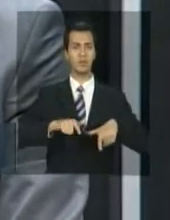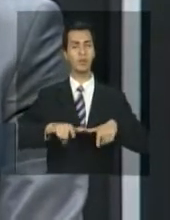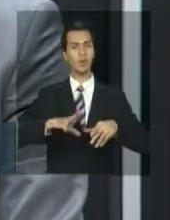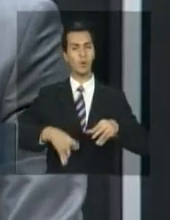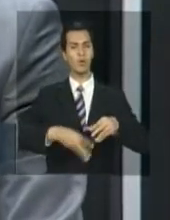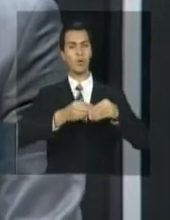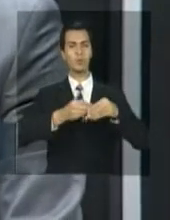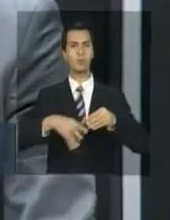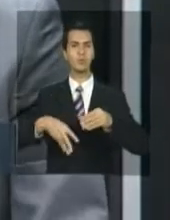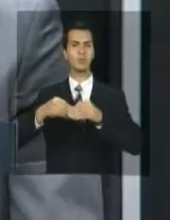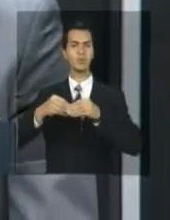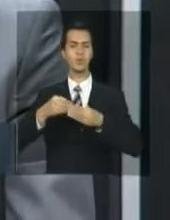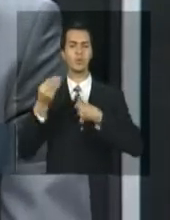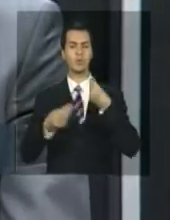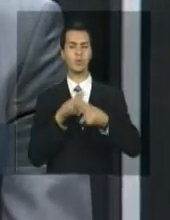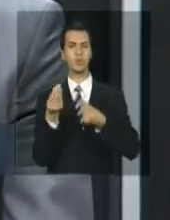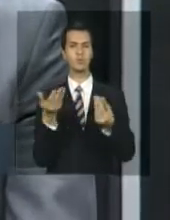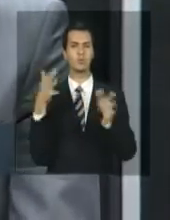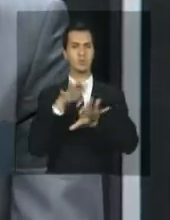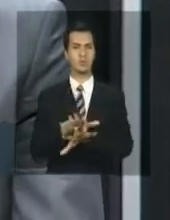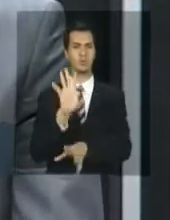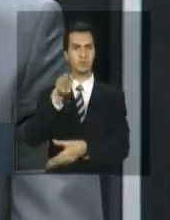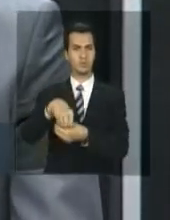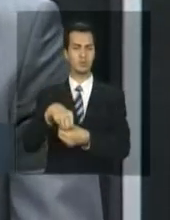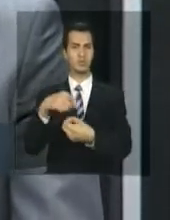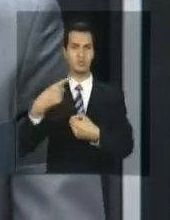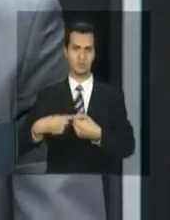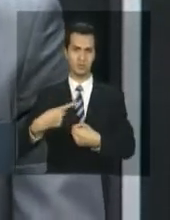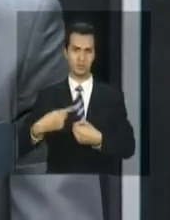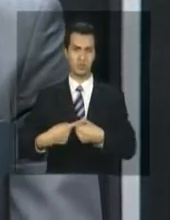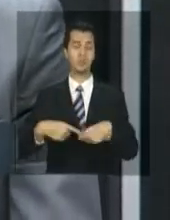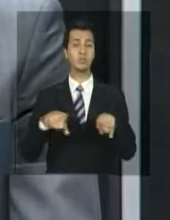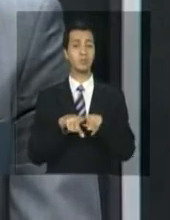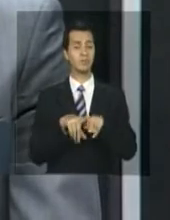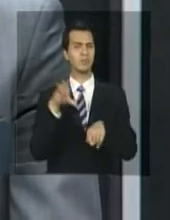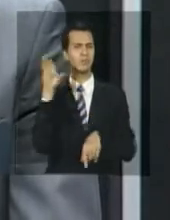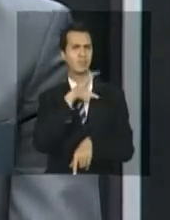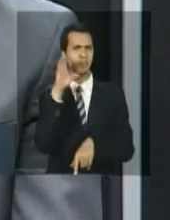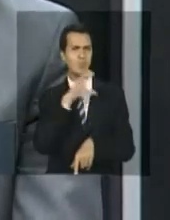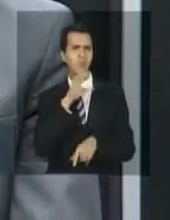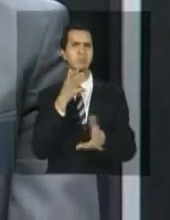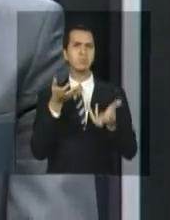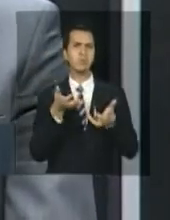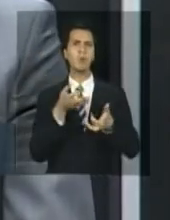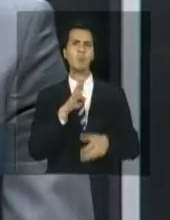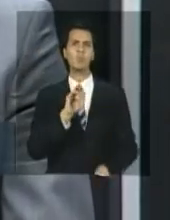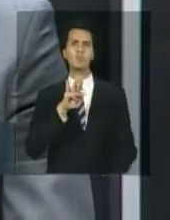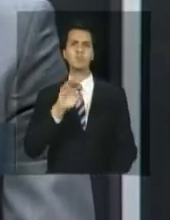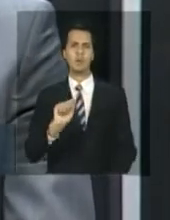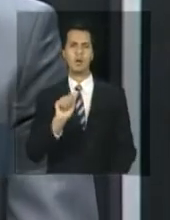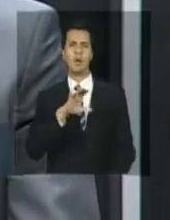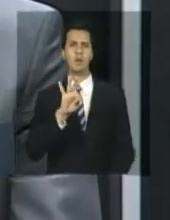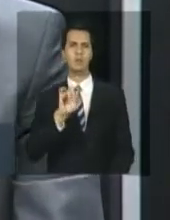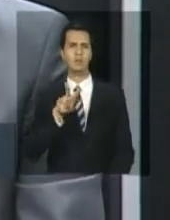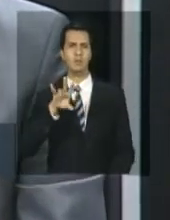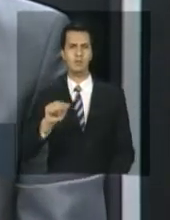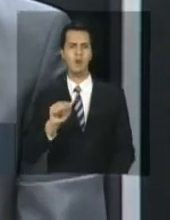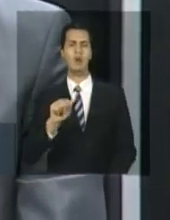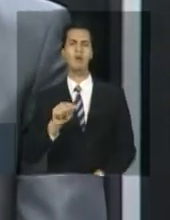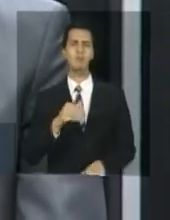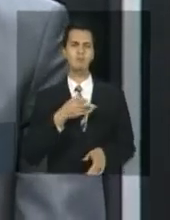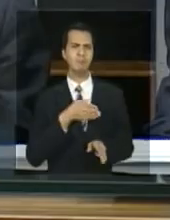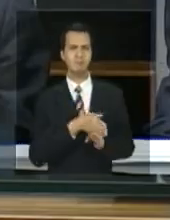inserção produtiva e urbana e acelerar a busca ativa, em parceria com os governos estaduais e